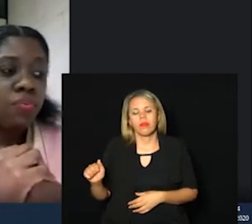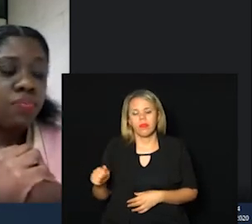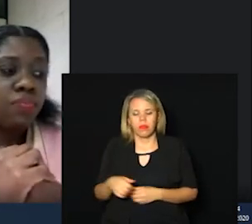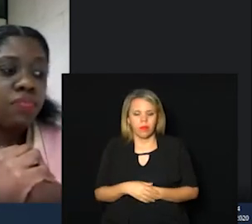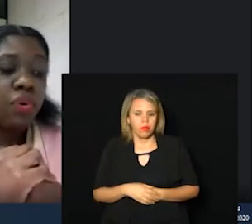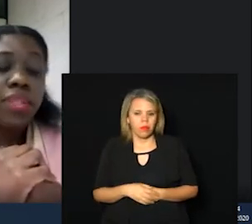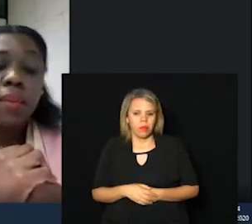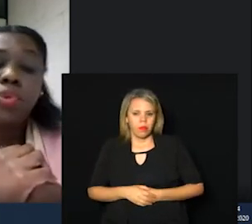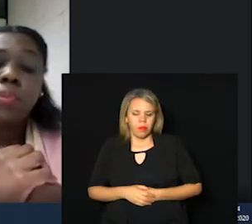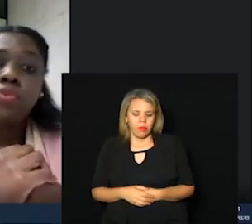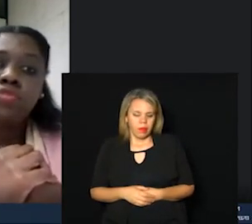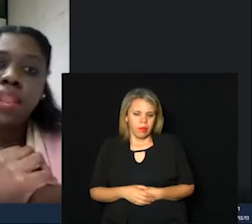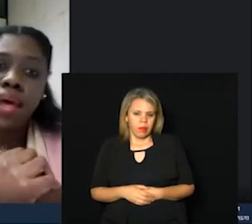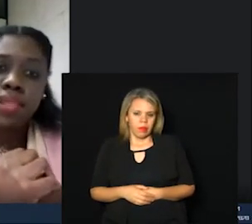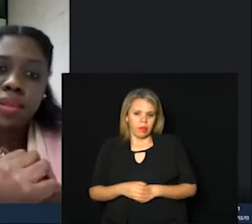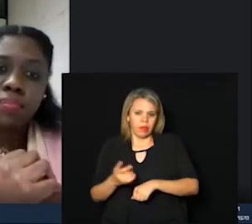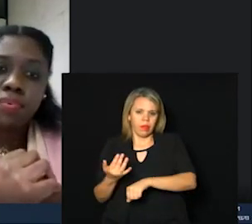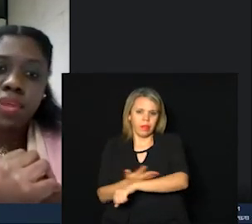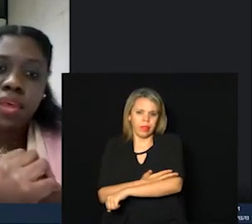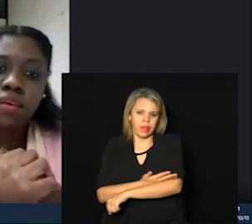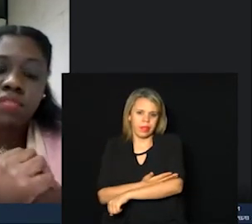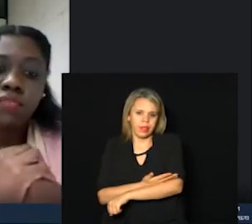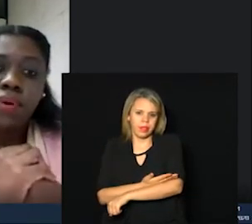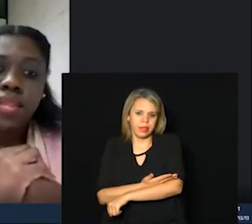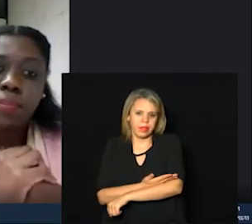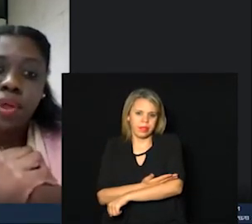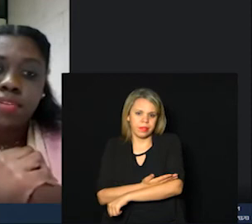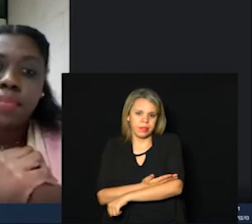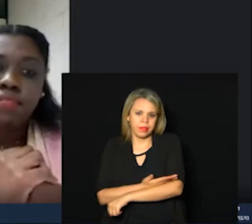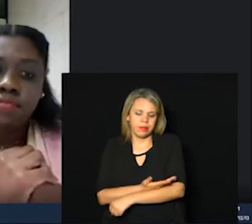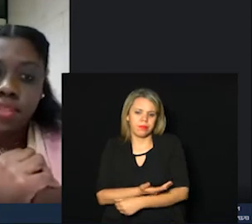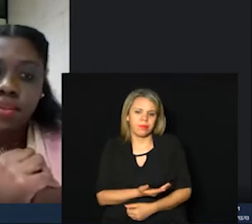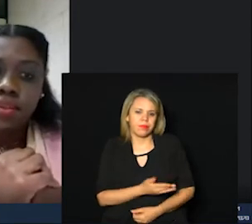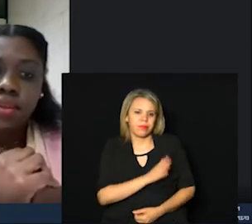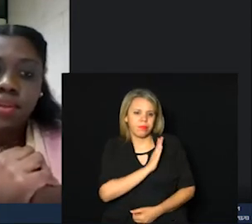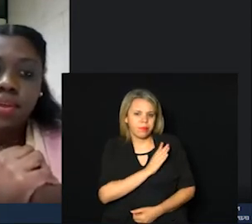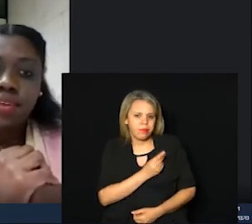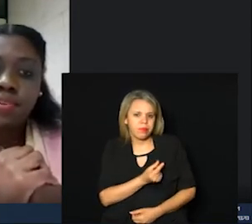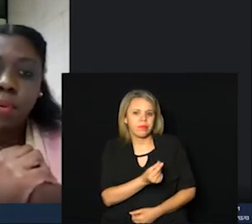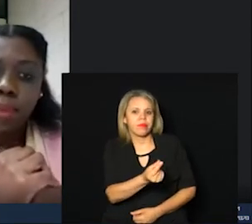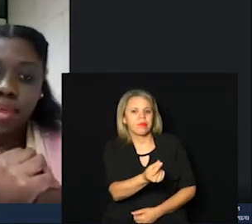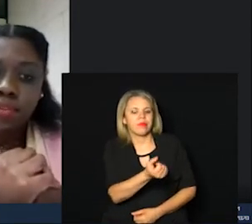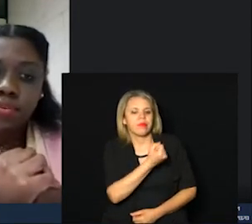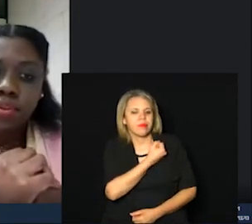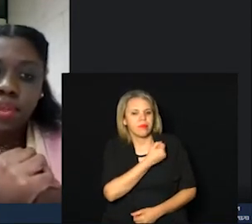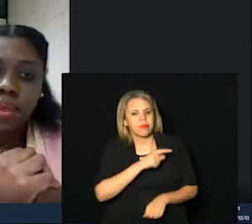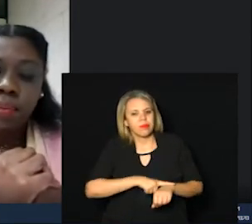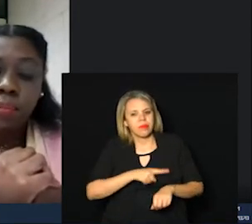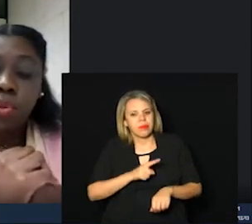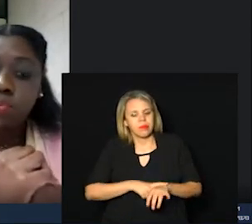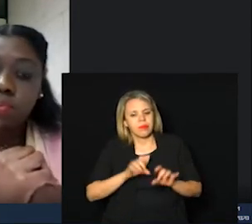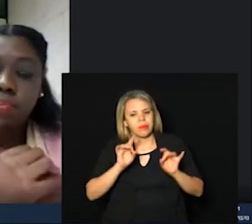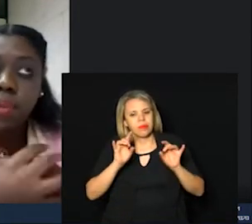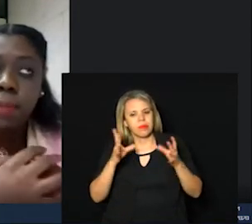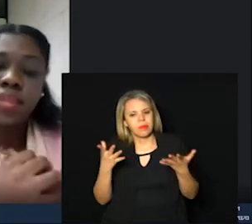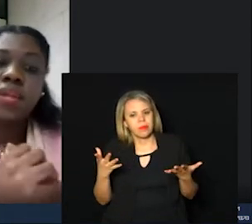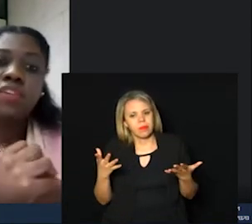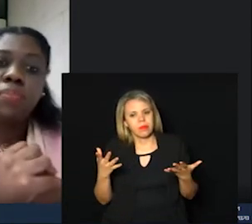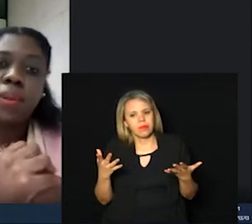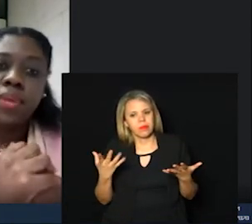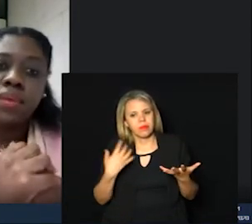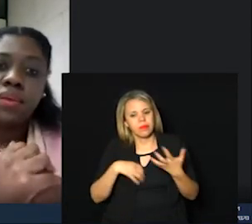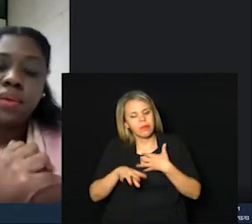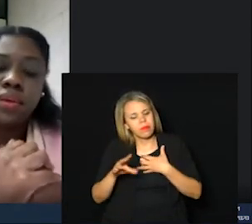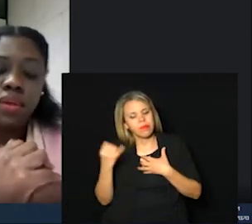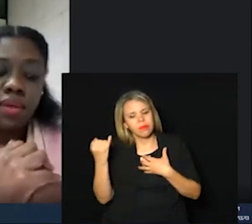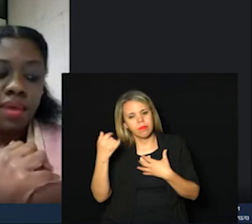eu fico até muito emocionada, porque assim, eu vou guardar para o resto da minha vida esse momento, é muito impactante para